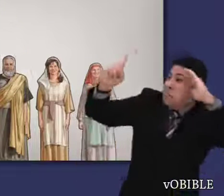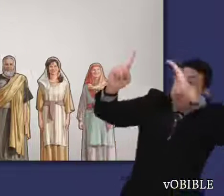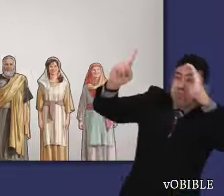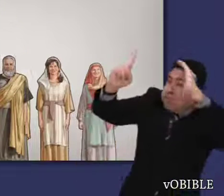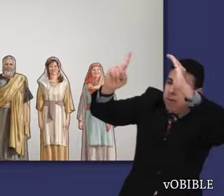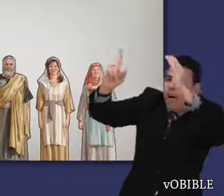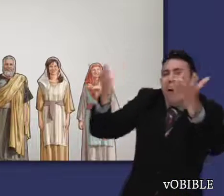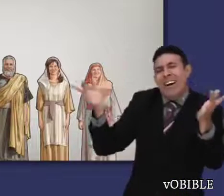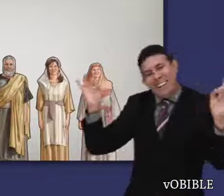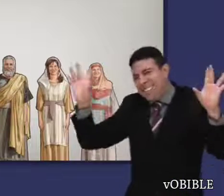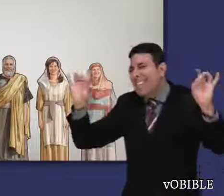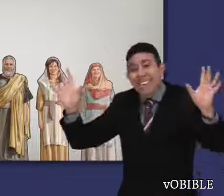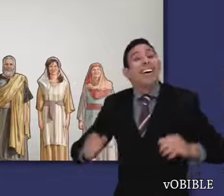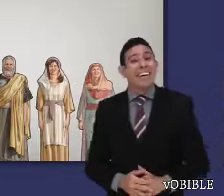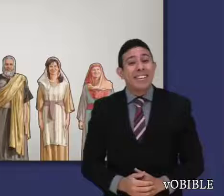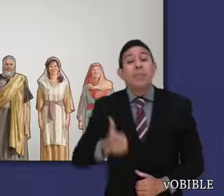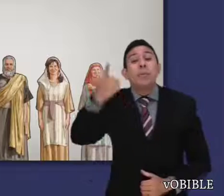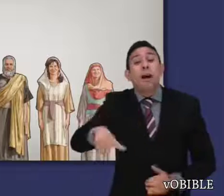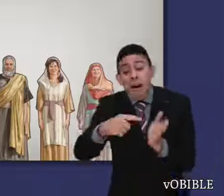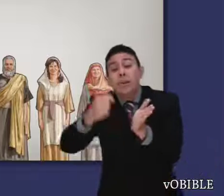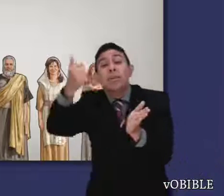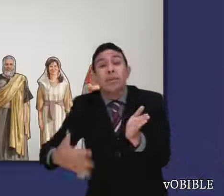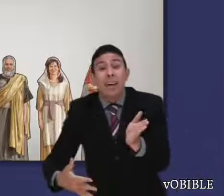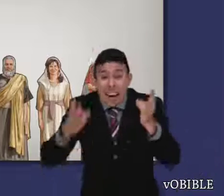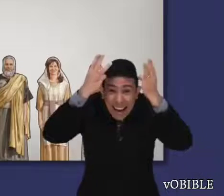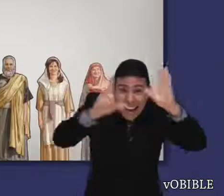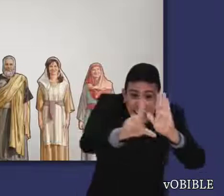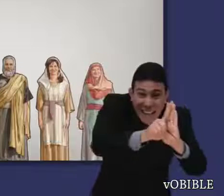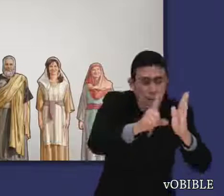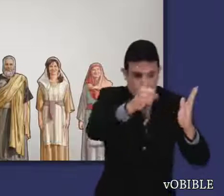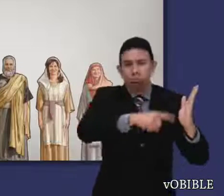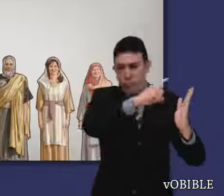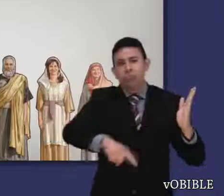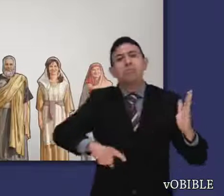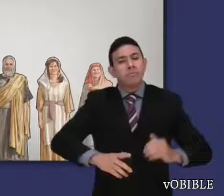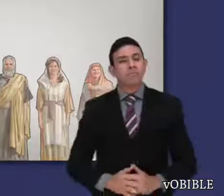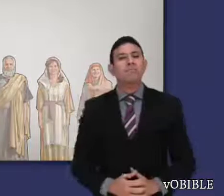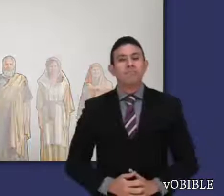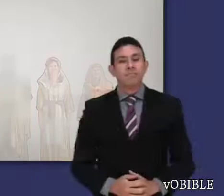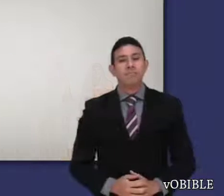de Paulo também deve ter ajudado os cristãos hebreus que ainda se apegavam à lei de Moisés.